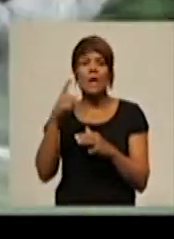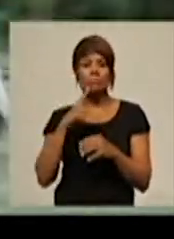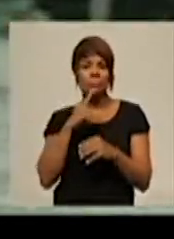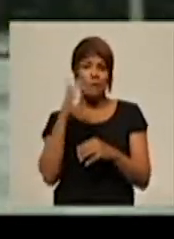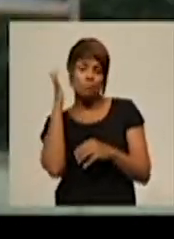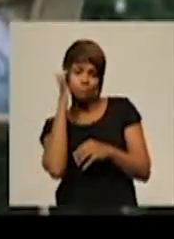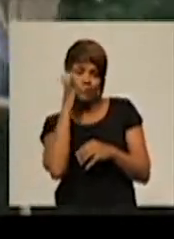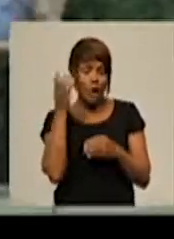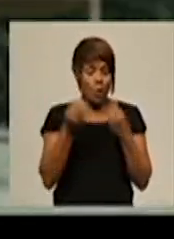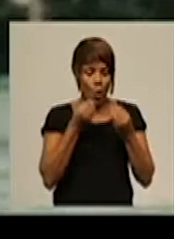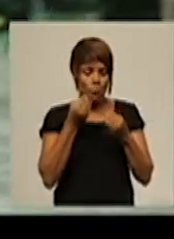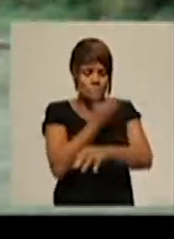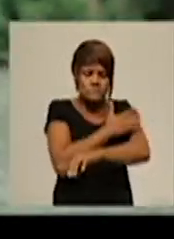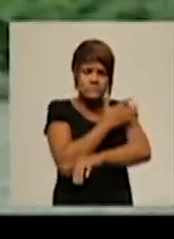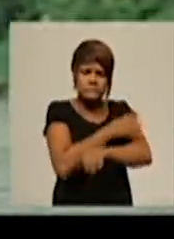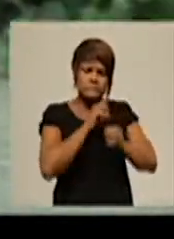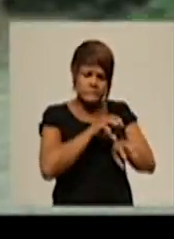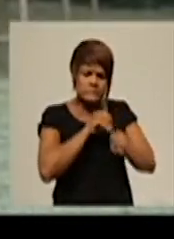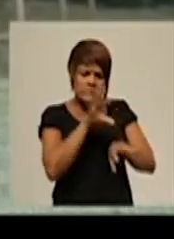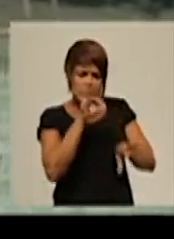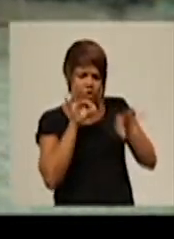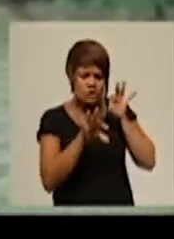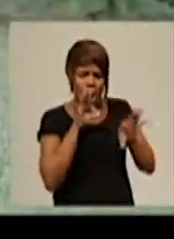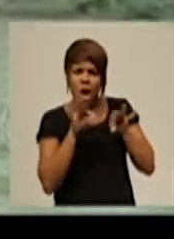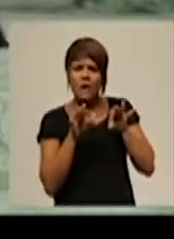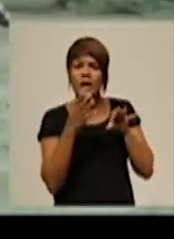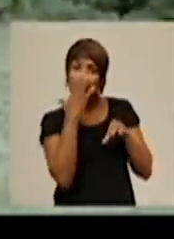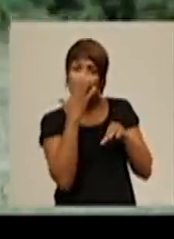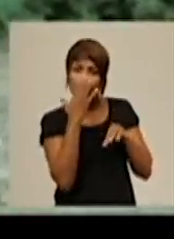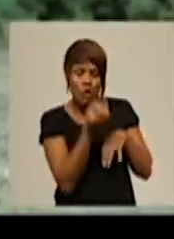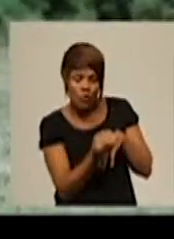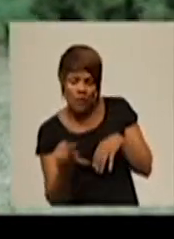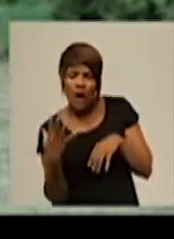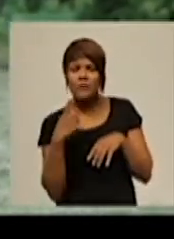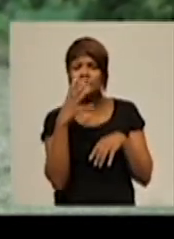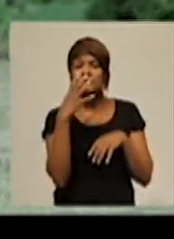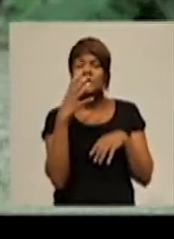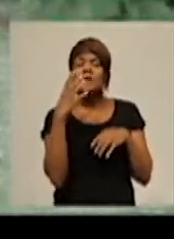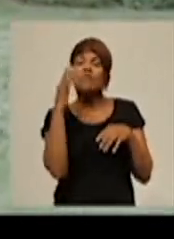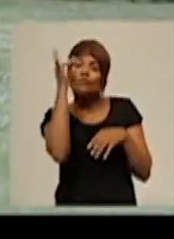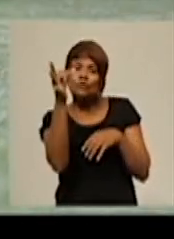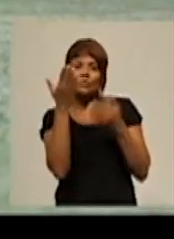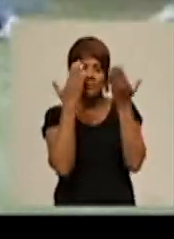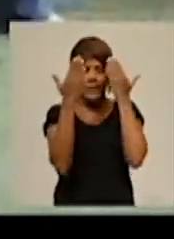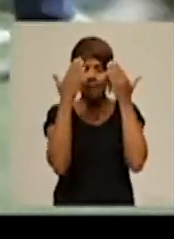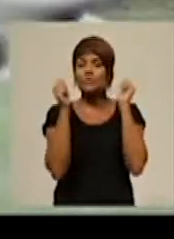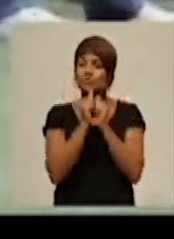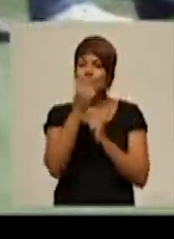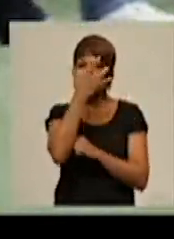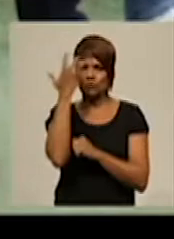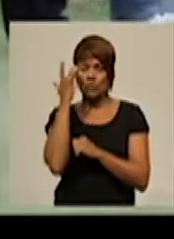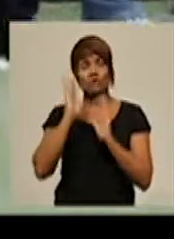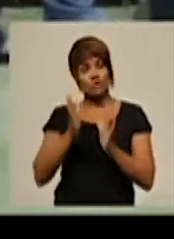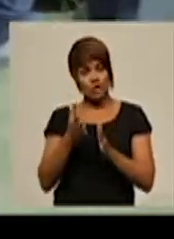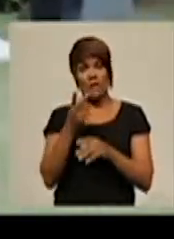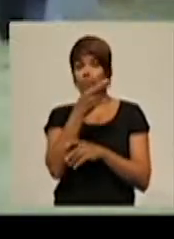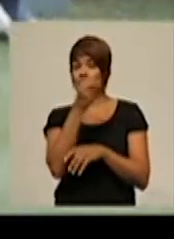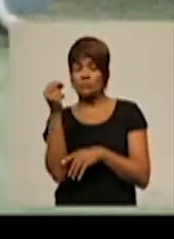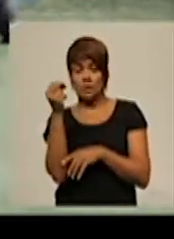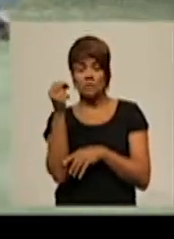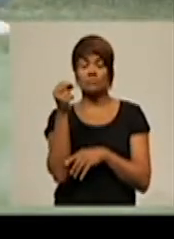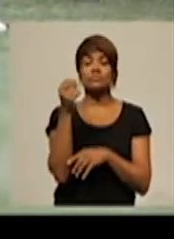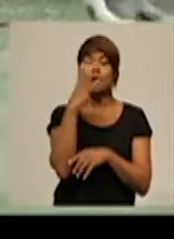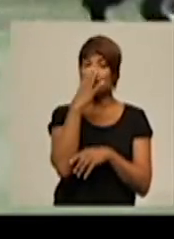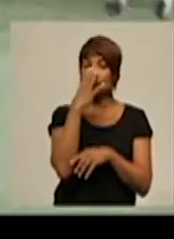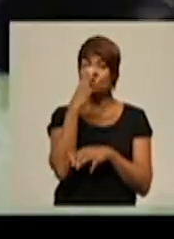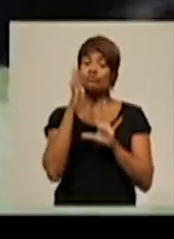casa, se você está no seu trabalho, se você está, às vezes, no meio do caminho, indo para algum lugar e quer conhecer um pouco